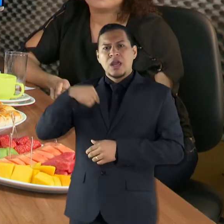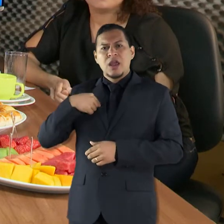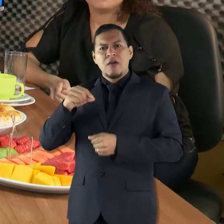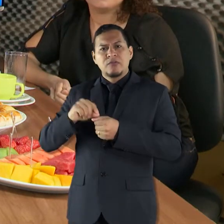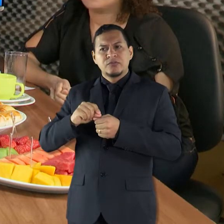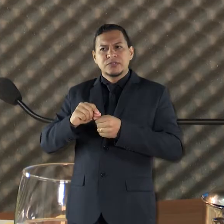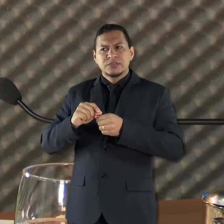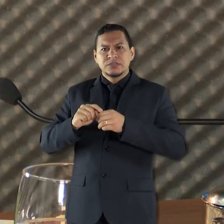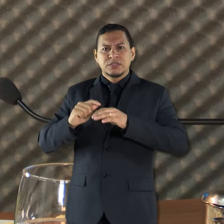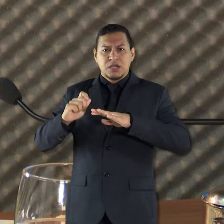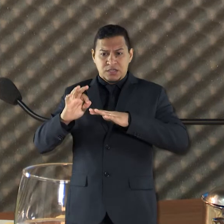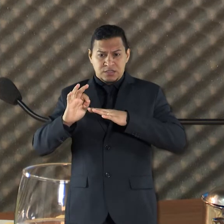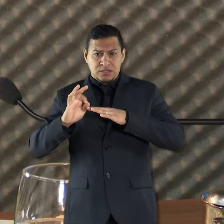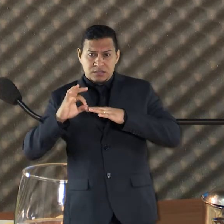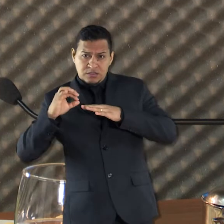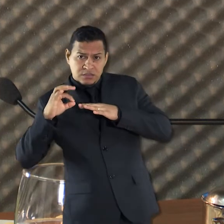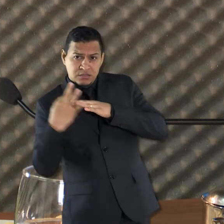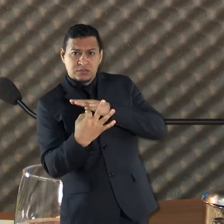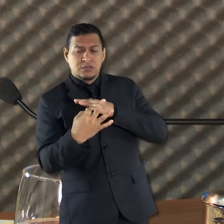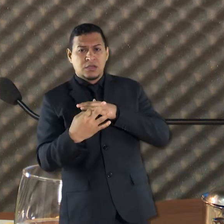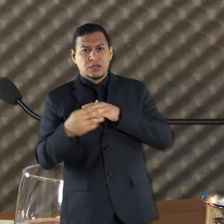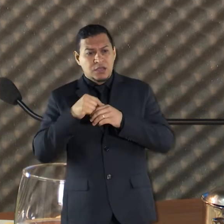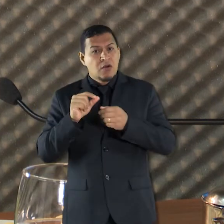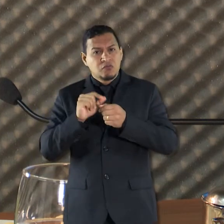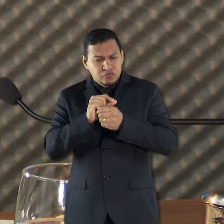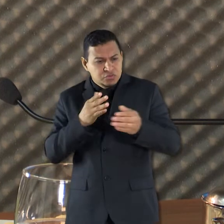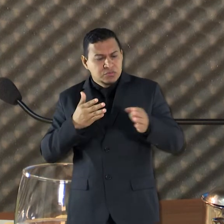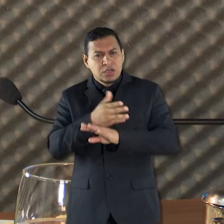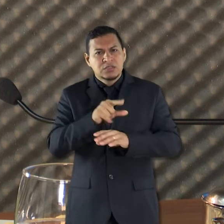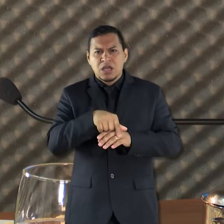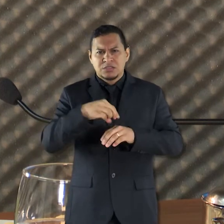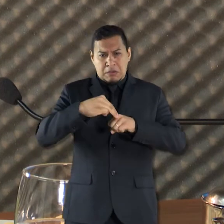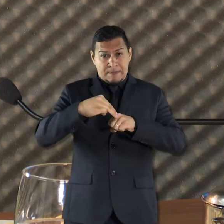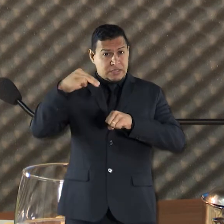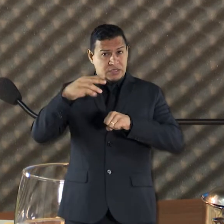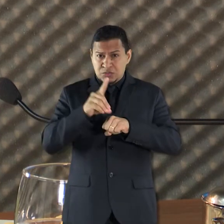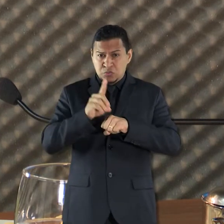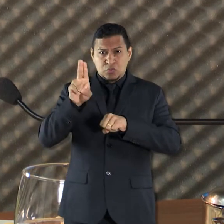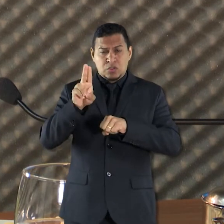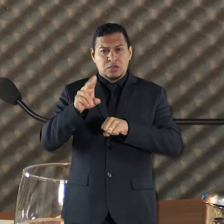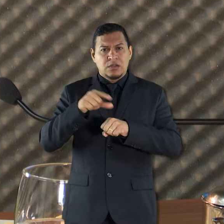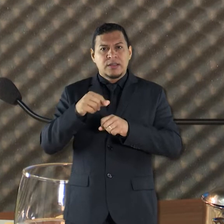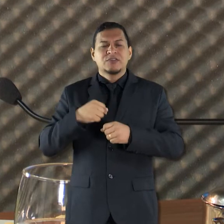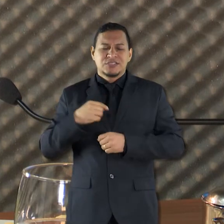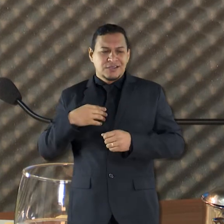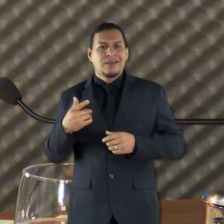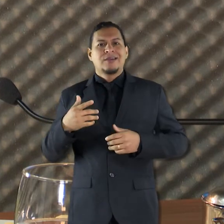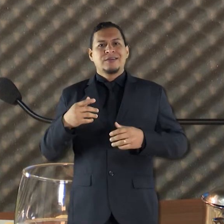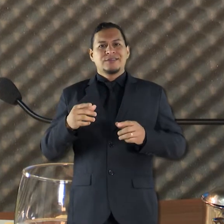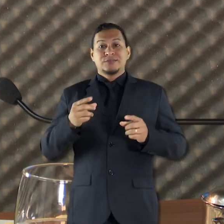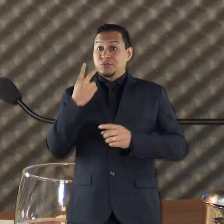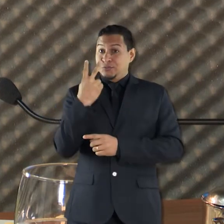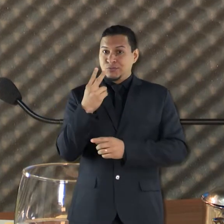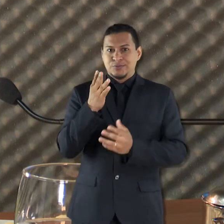Aí eu fiz da Guiana, deu certo, passei. Aí esses cursos, assim, doutorado, mestrado, você tem uma alegria ao entrar e outra ao sair,